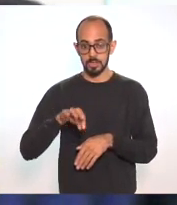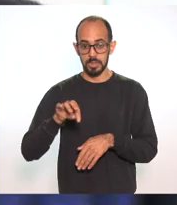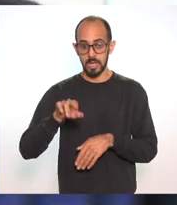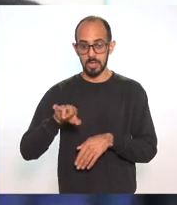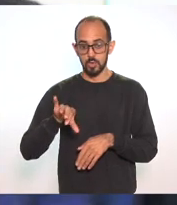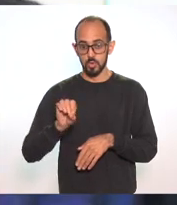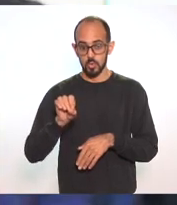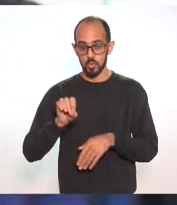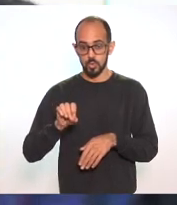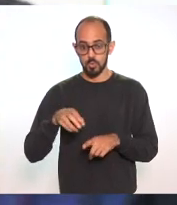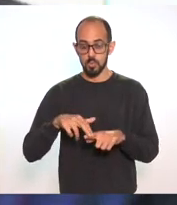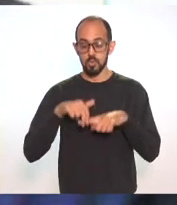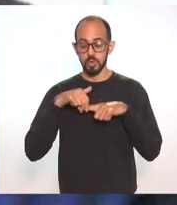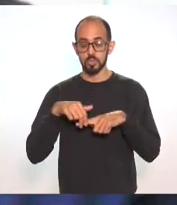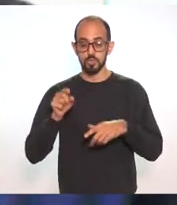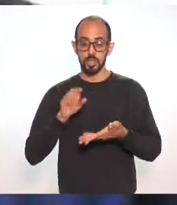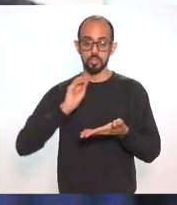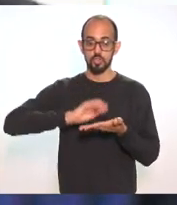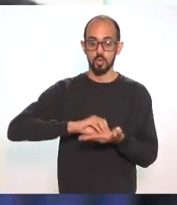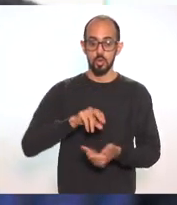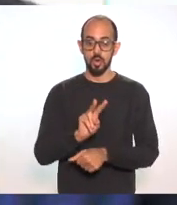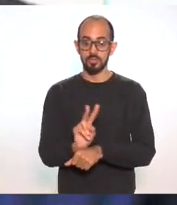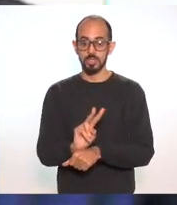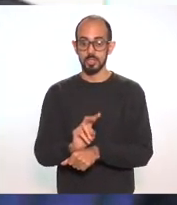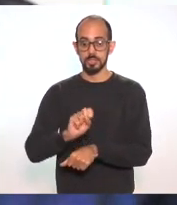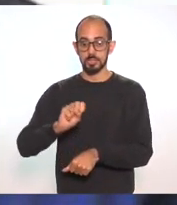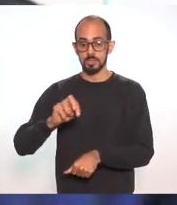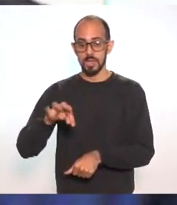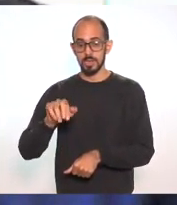que a gente deu esse recorte para a Vigilância Sanitária.